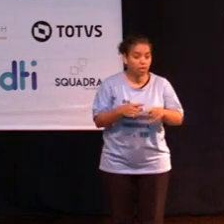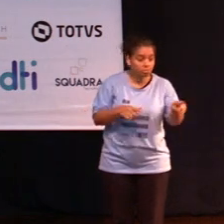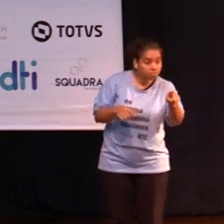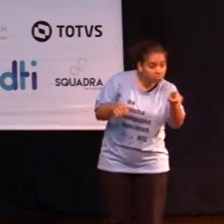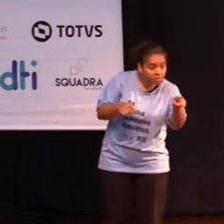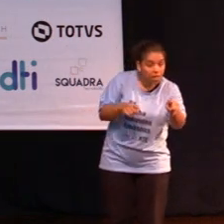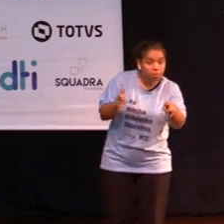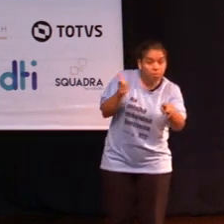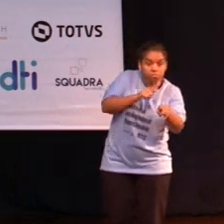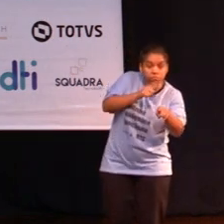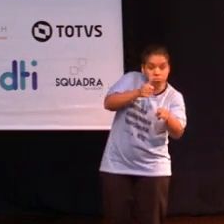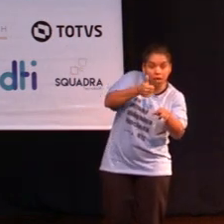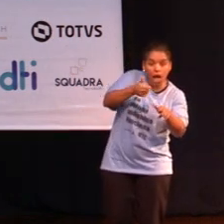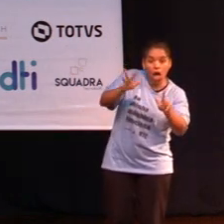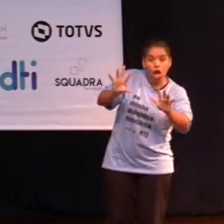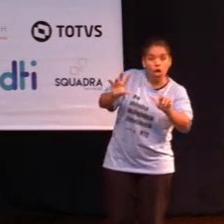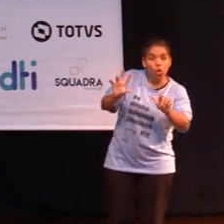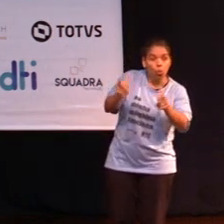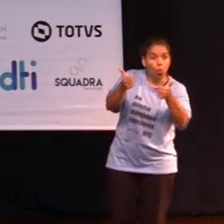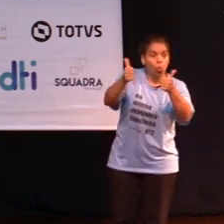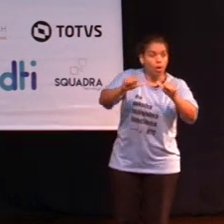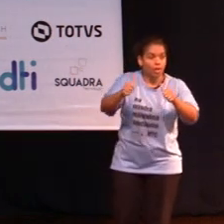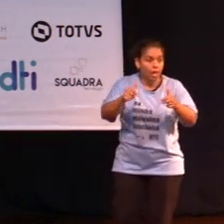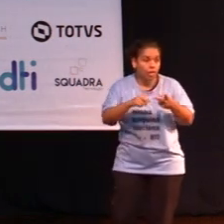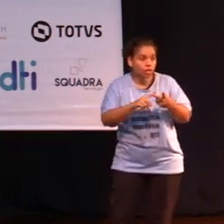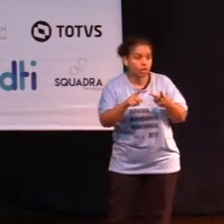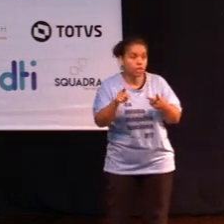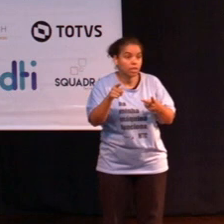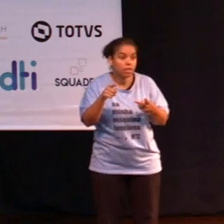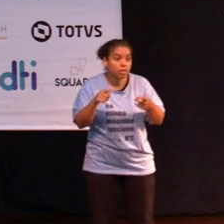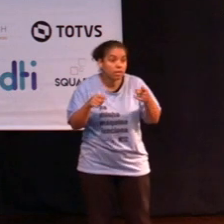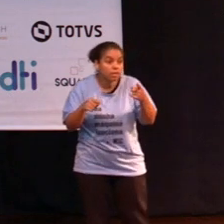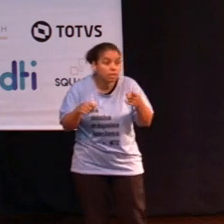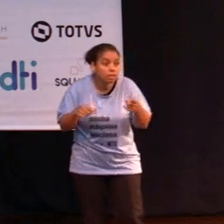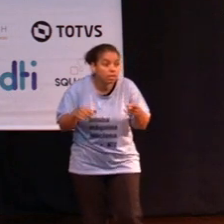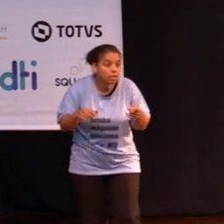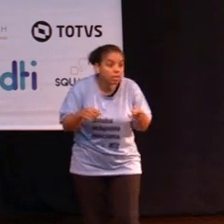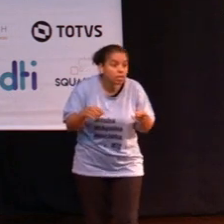garantir qualidade e